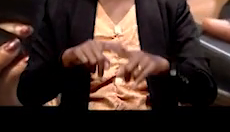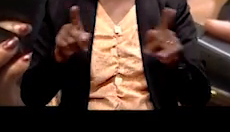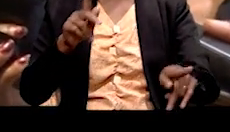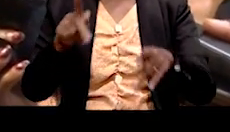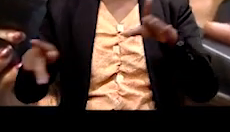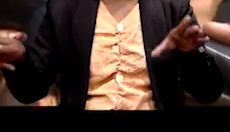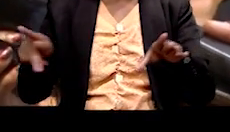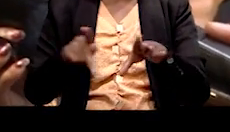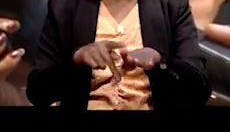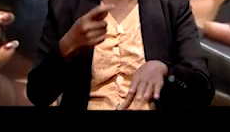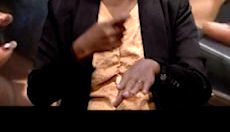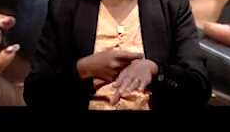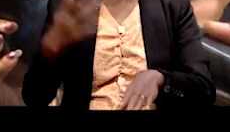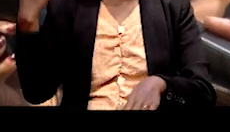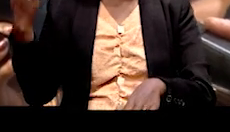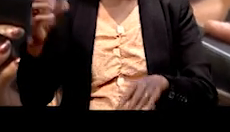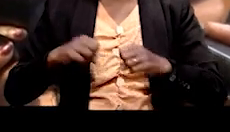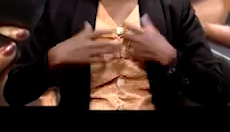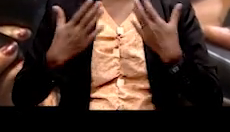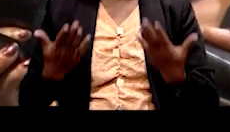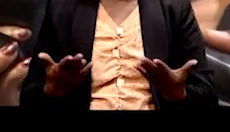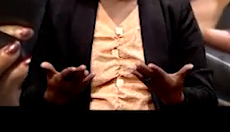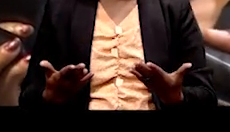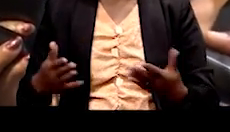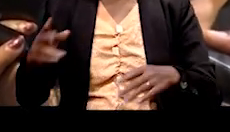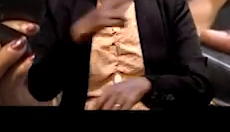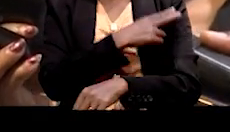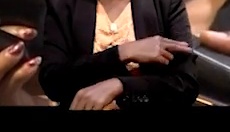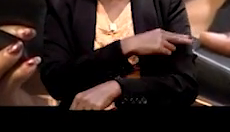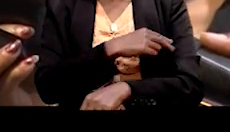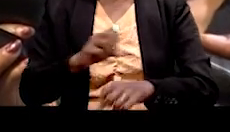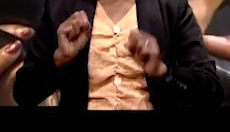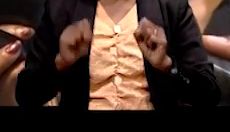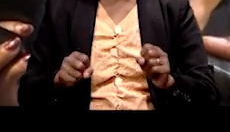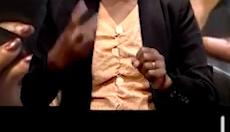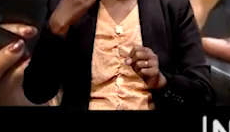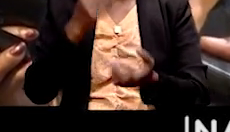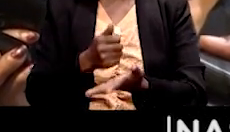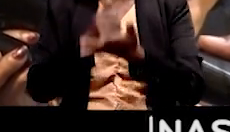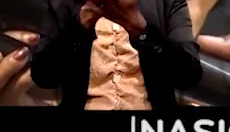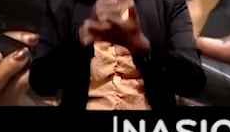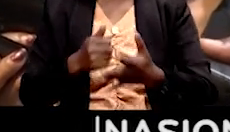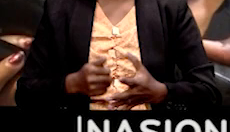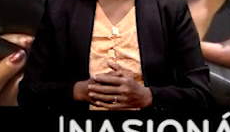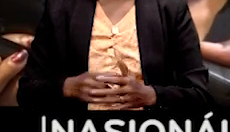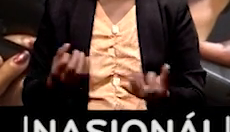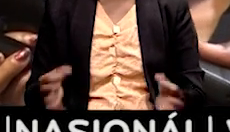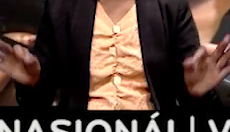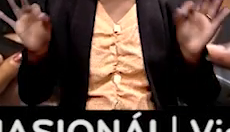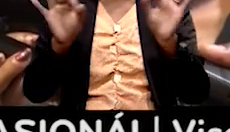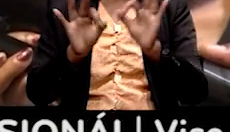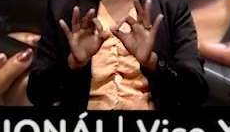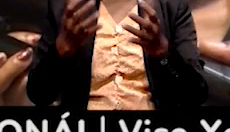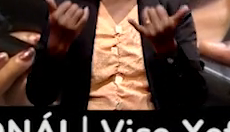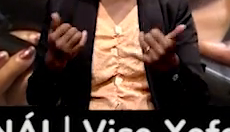participa e momento iran bane o inusa hospital bel organiza atu bel hare asunto iran e. Mas importante maka to agora e masarne